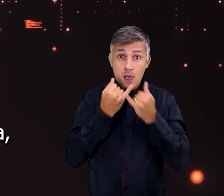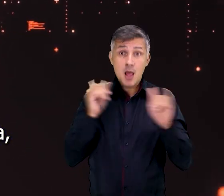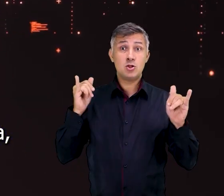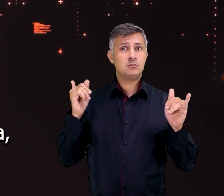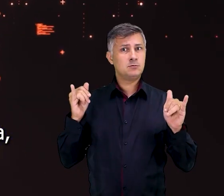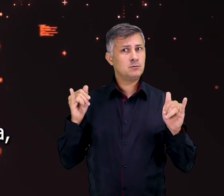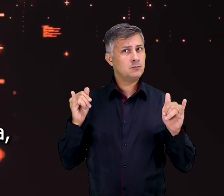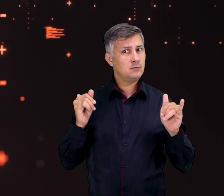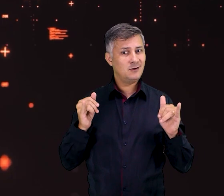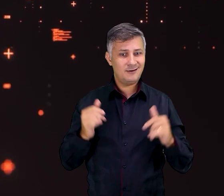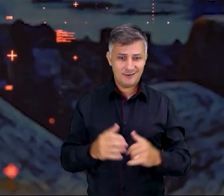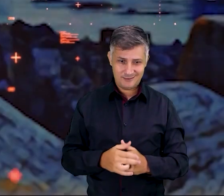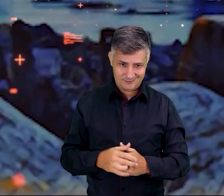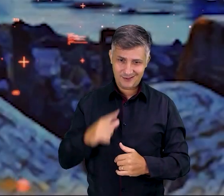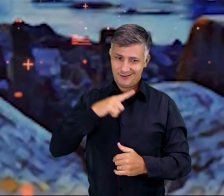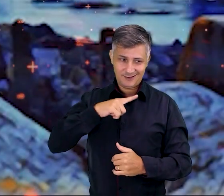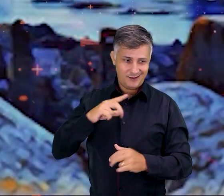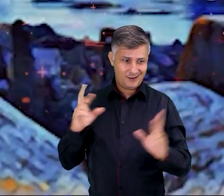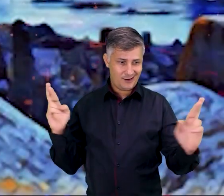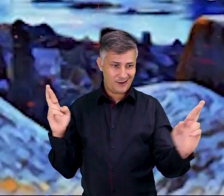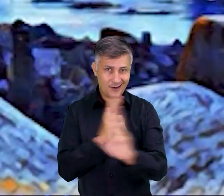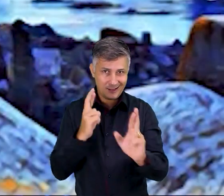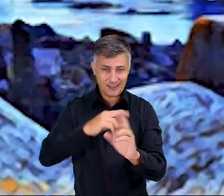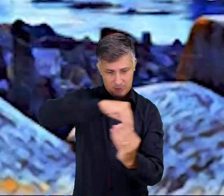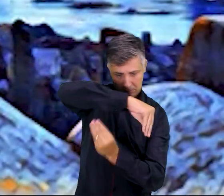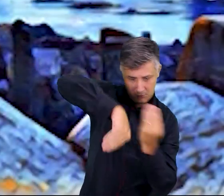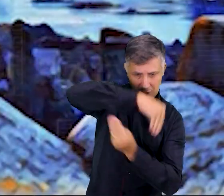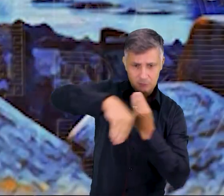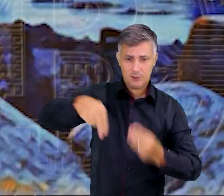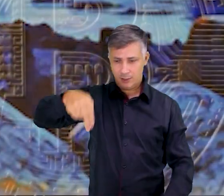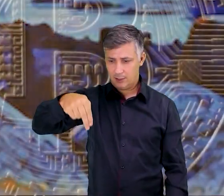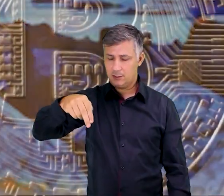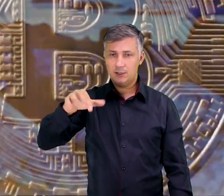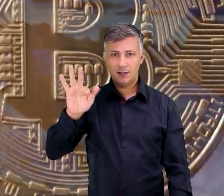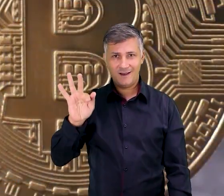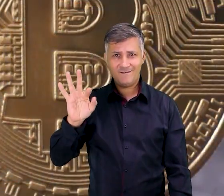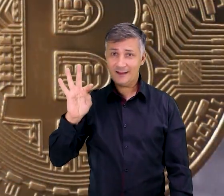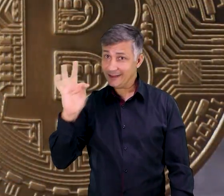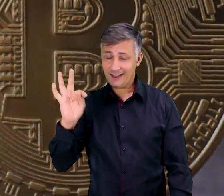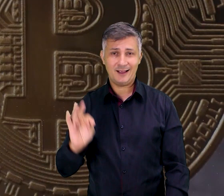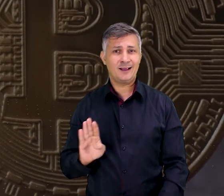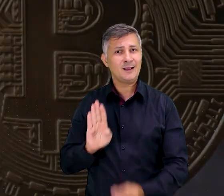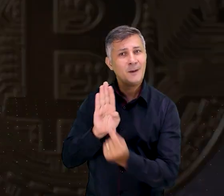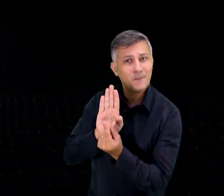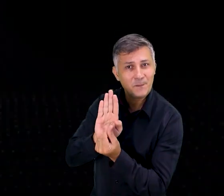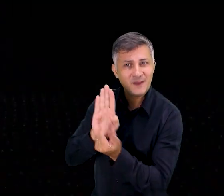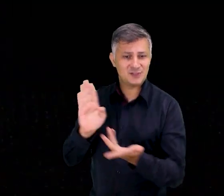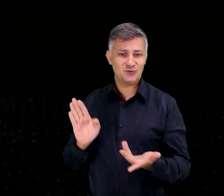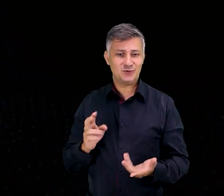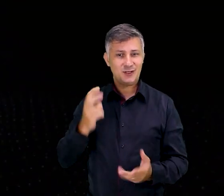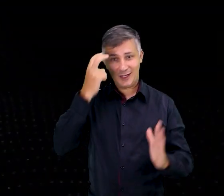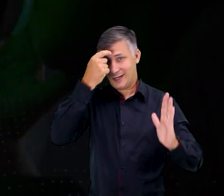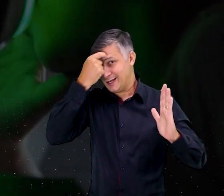eletrônica. Realidade mista, realidade virtual, NFT, criptocoins,